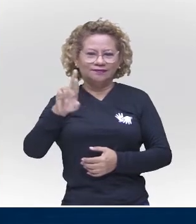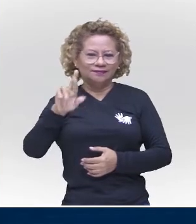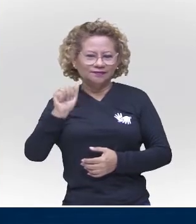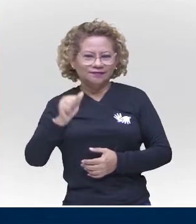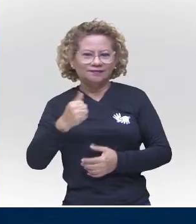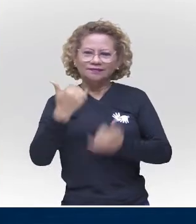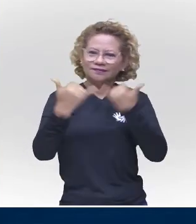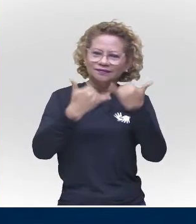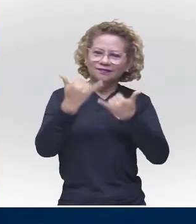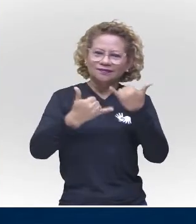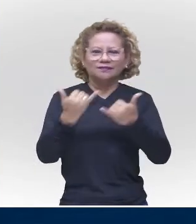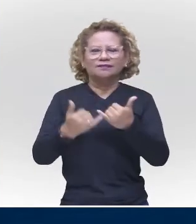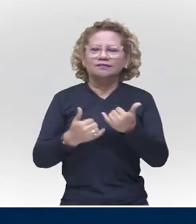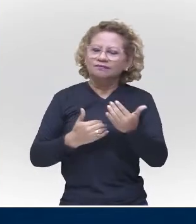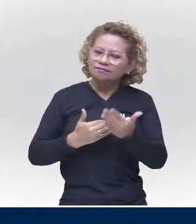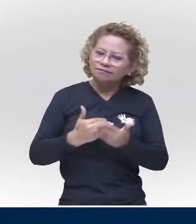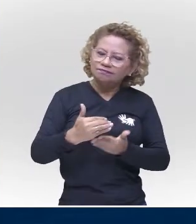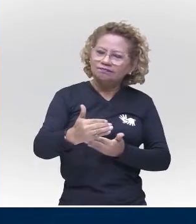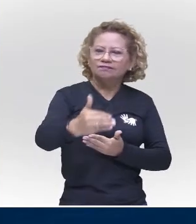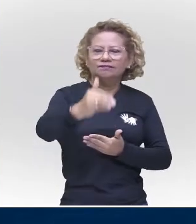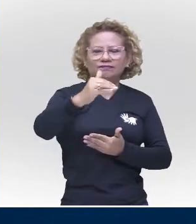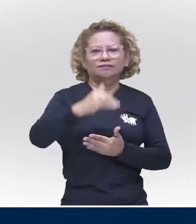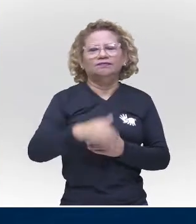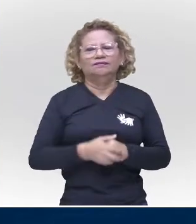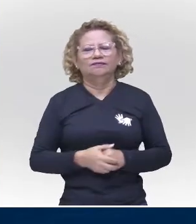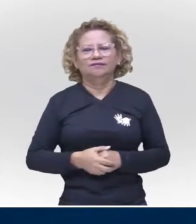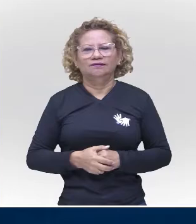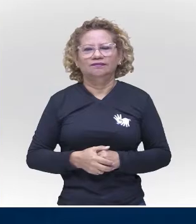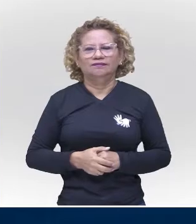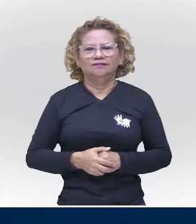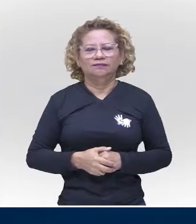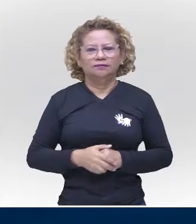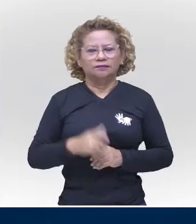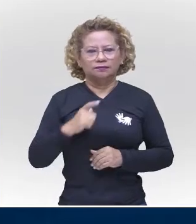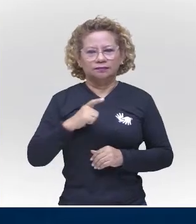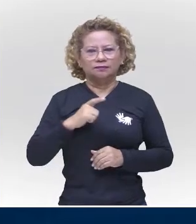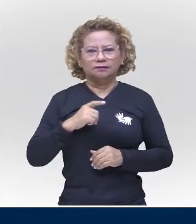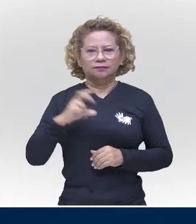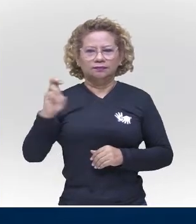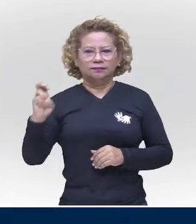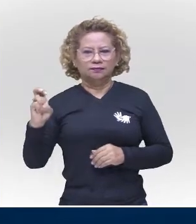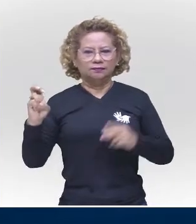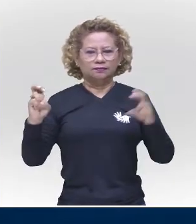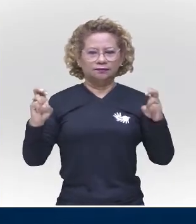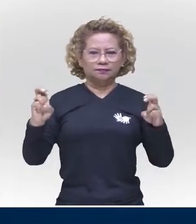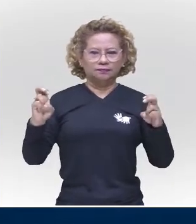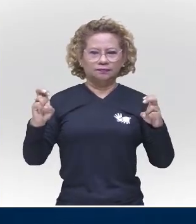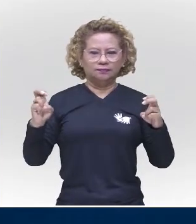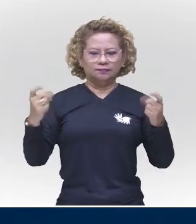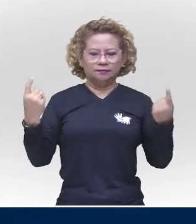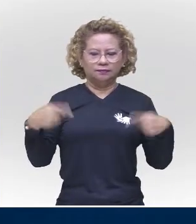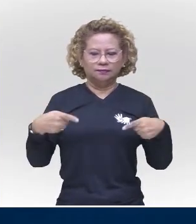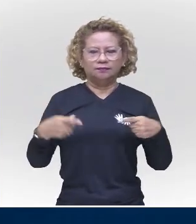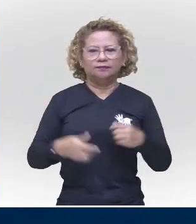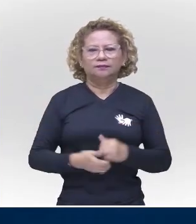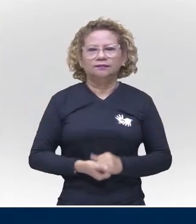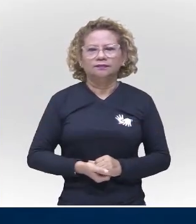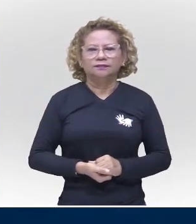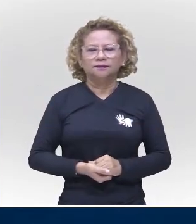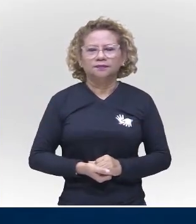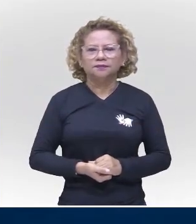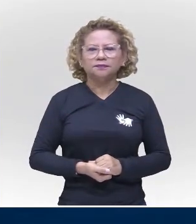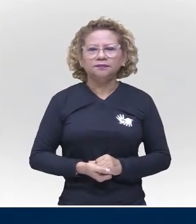Nesse jogo, nós temos 5 jogadores em cada equipe. Vamos prosseguir? O próximo que eu trouxe